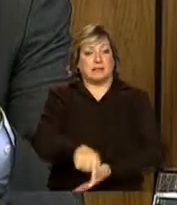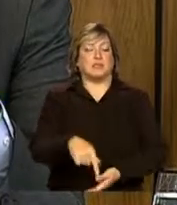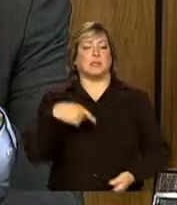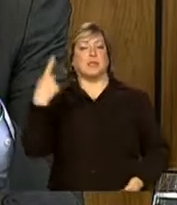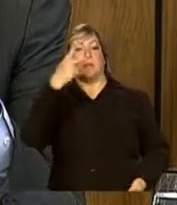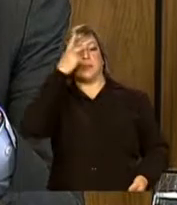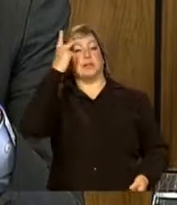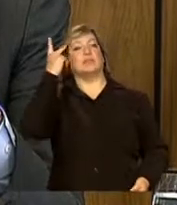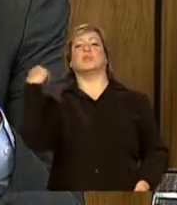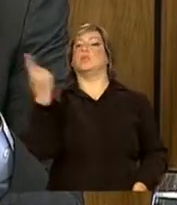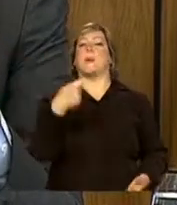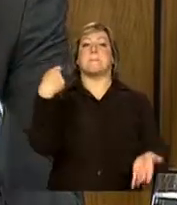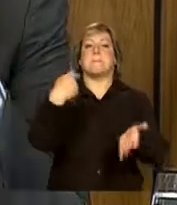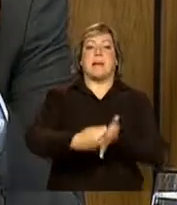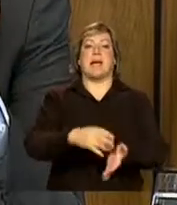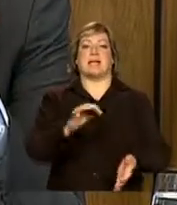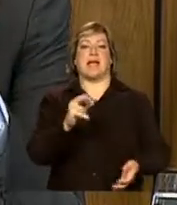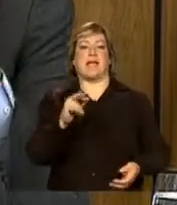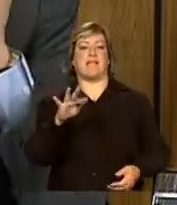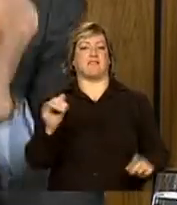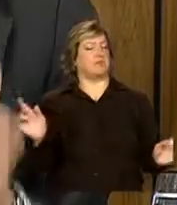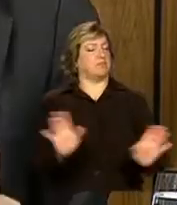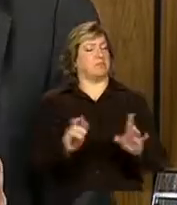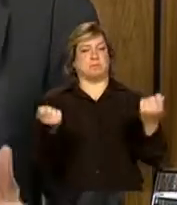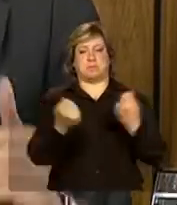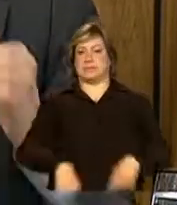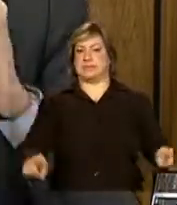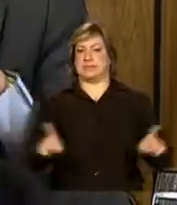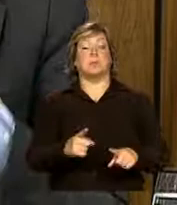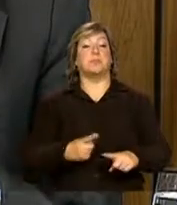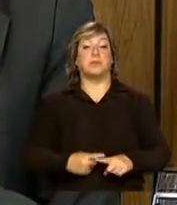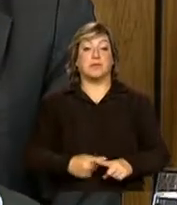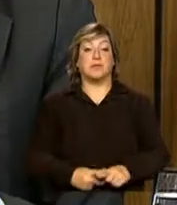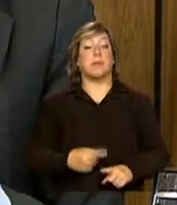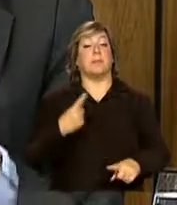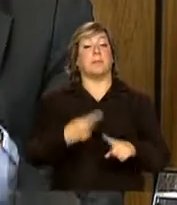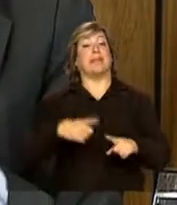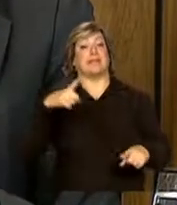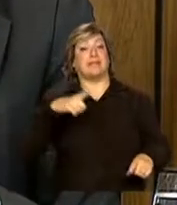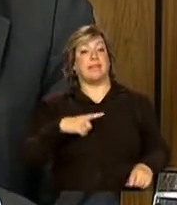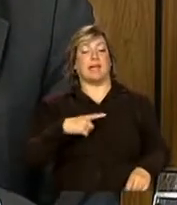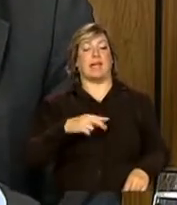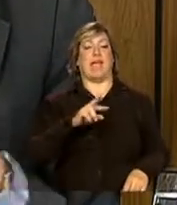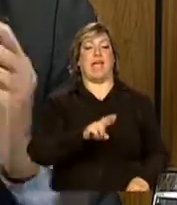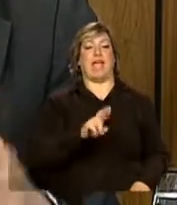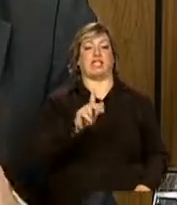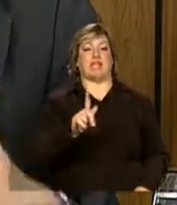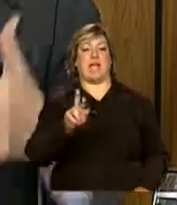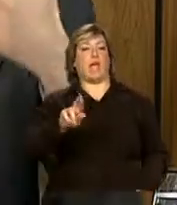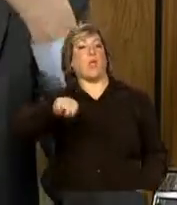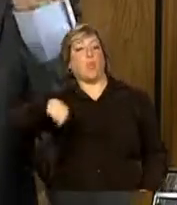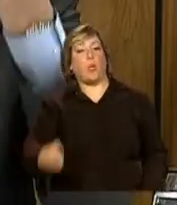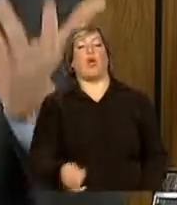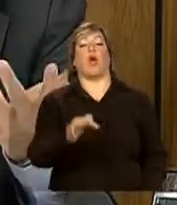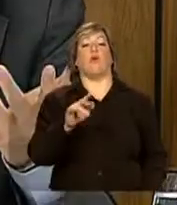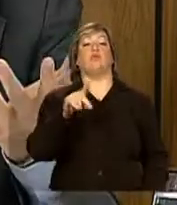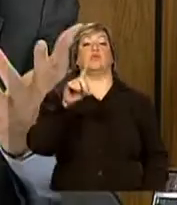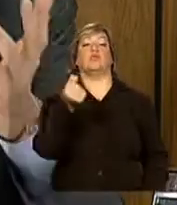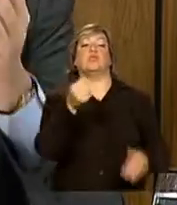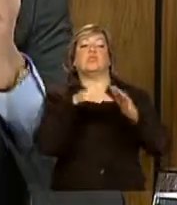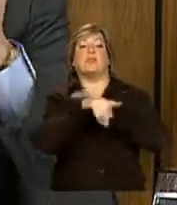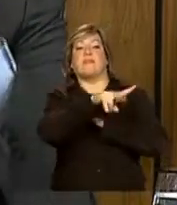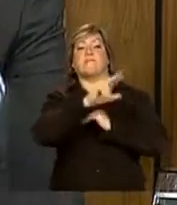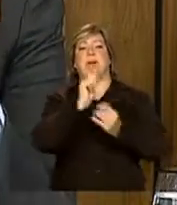precisar também pagar na tarifa. Por quê? Porque tem um fundo, que é o RGR, que vai